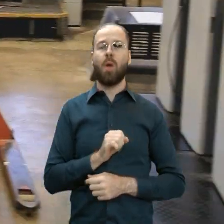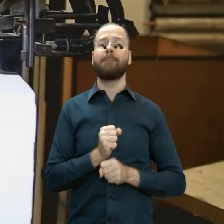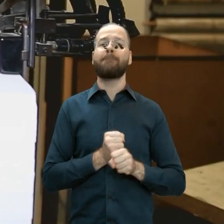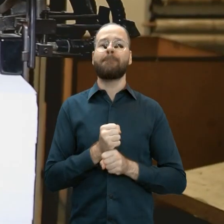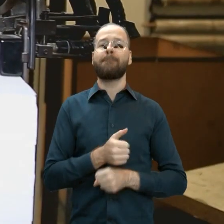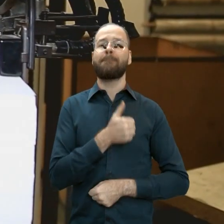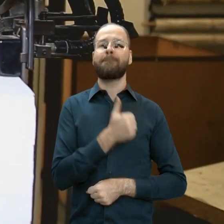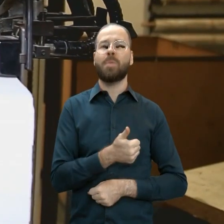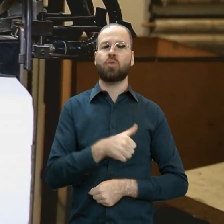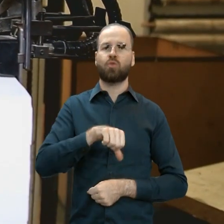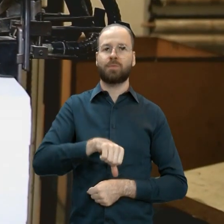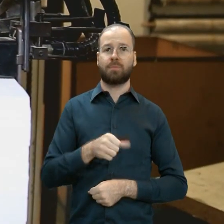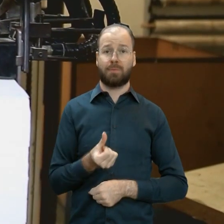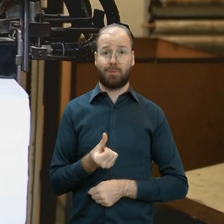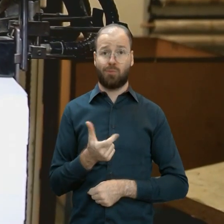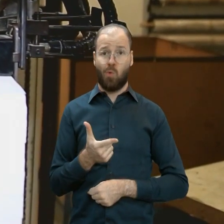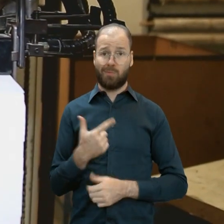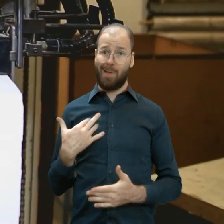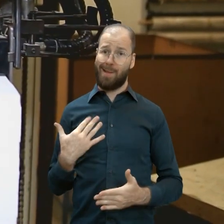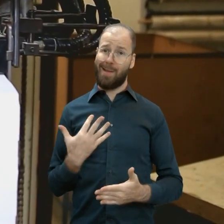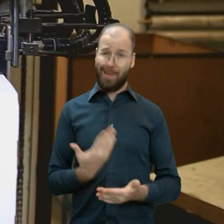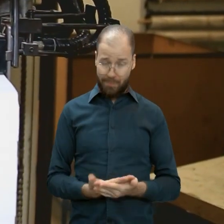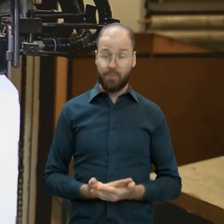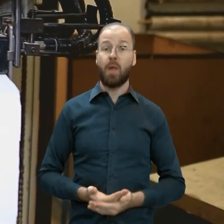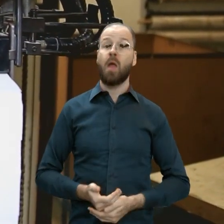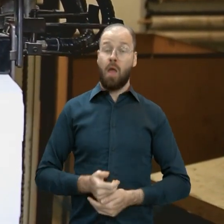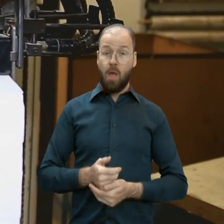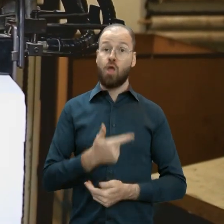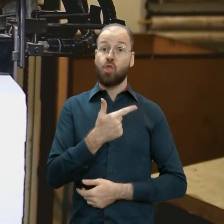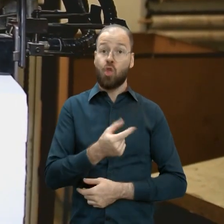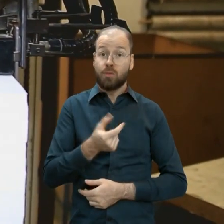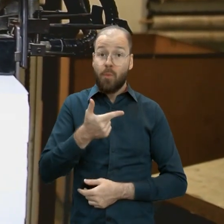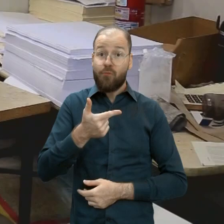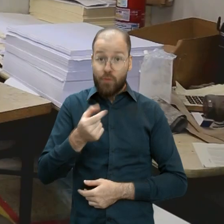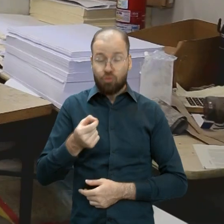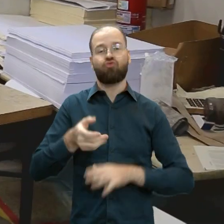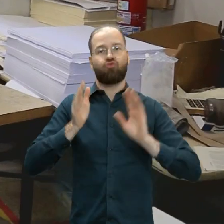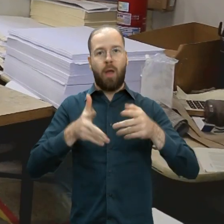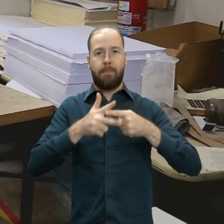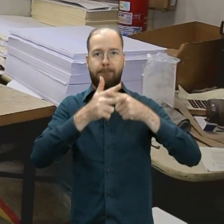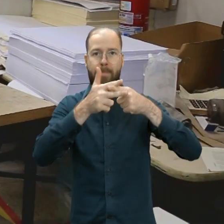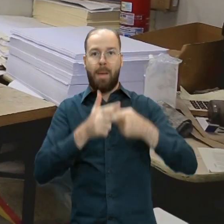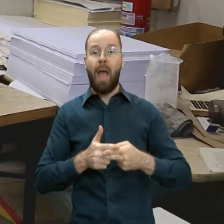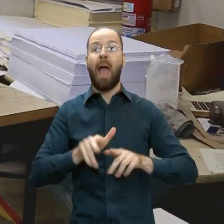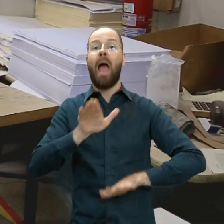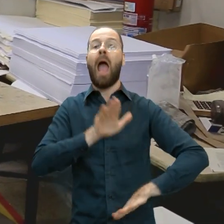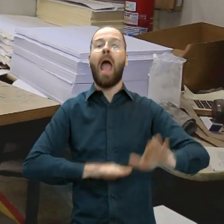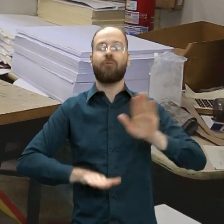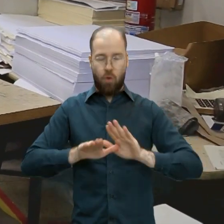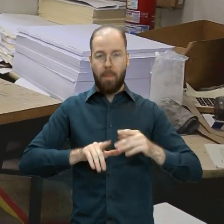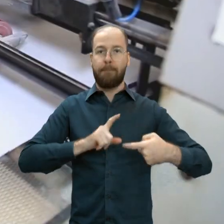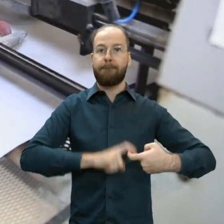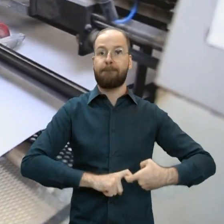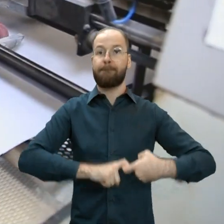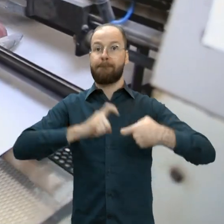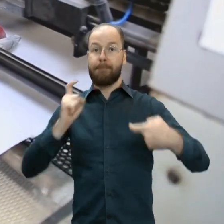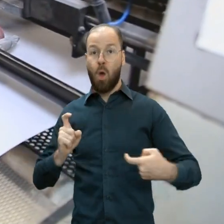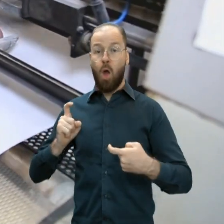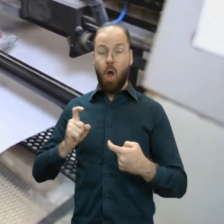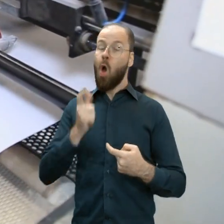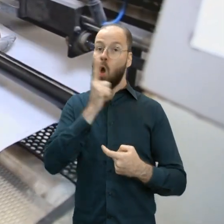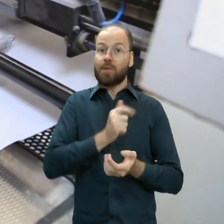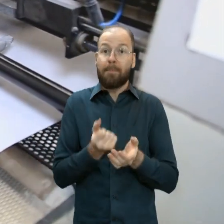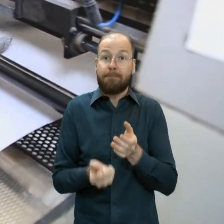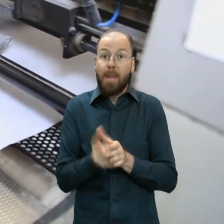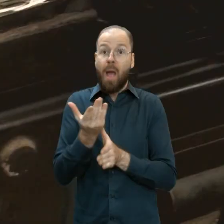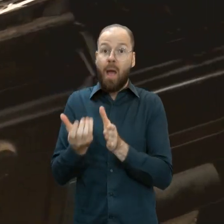1962. Em 2020, passou por uma reestruturação e uma das mudanças foi a saída da editora UFG e das